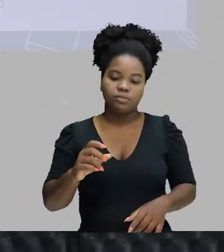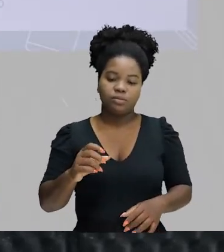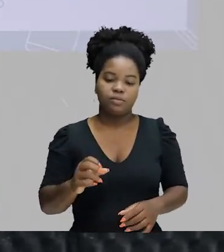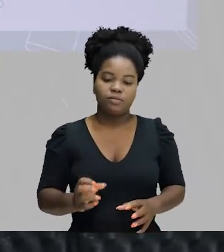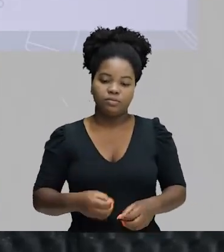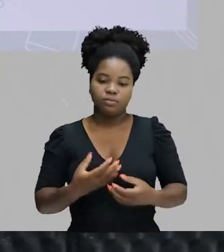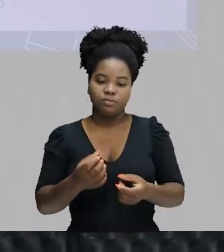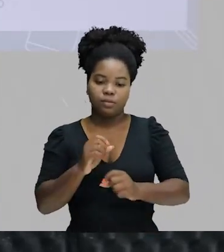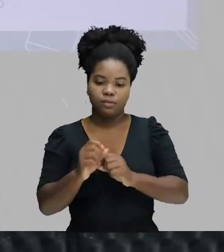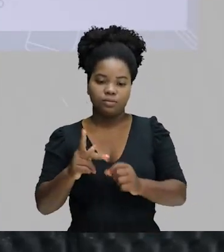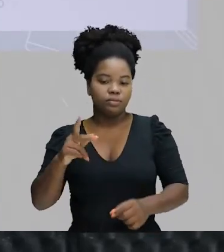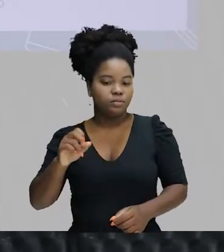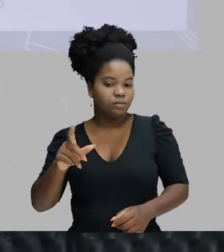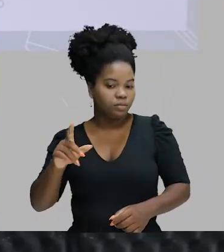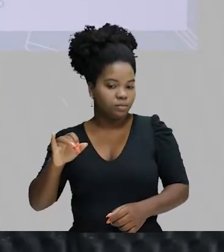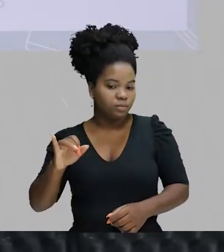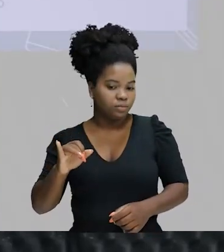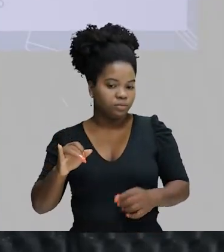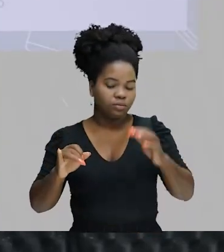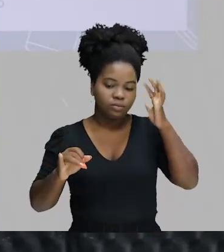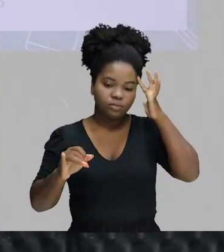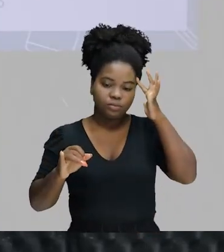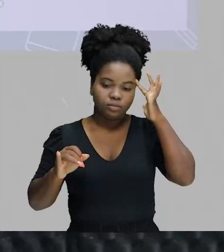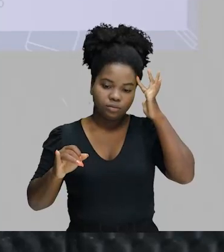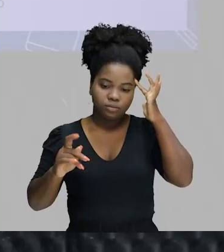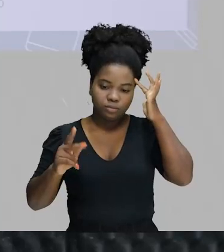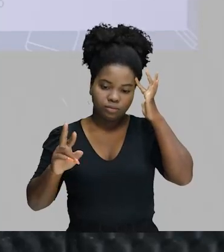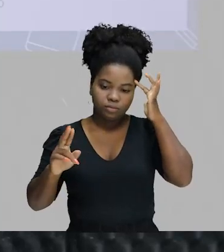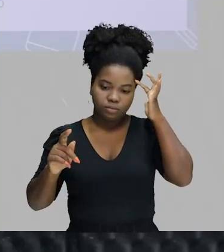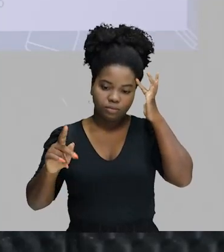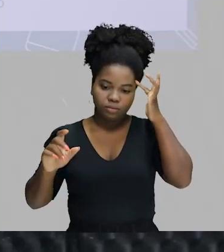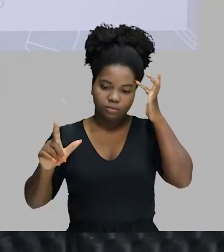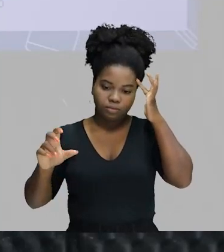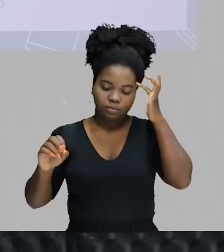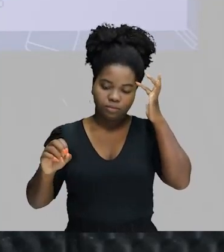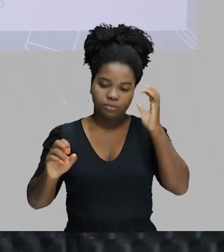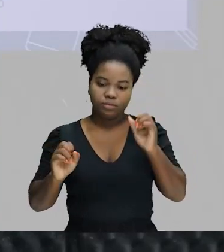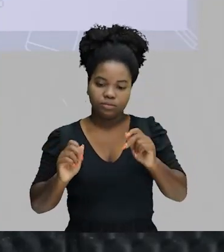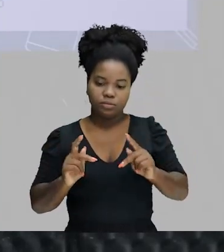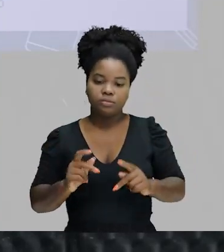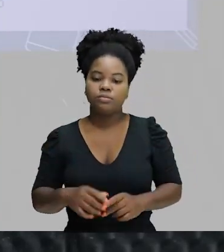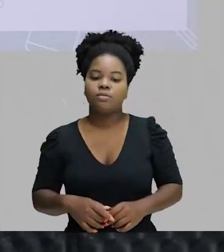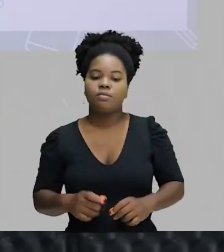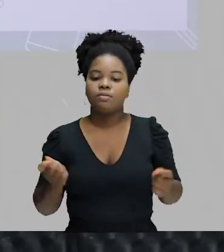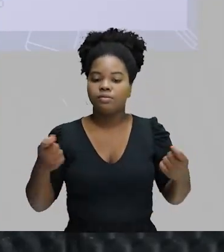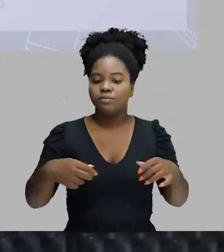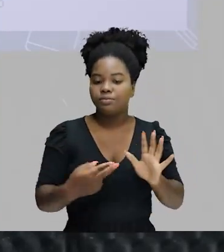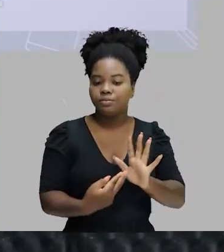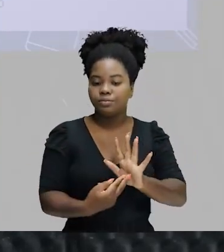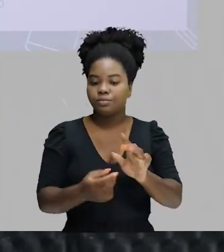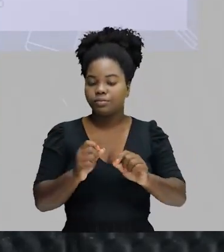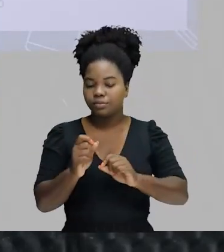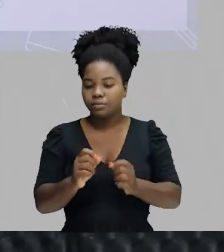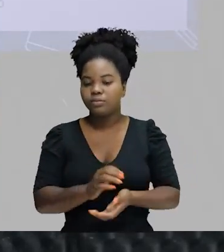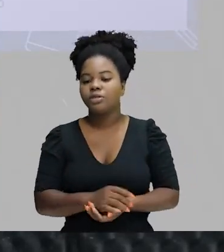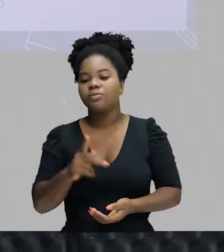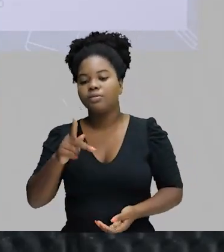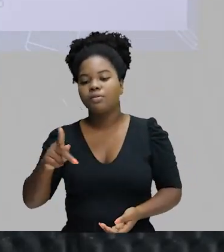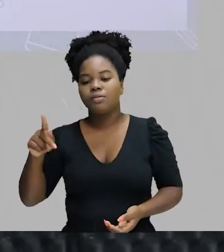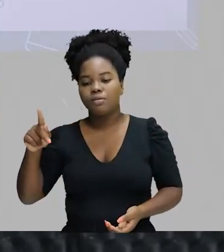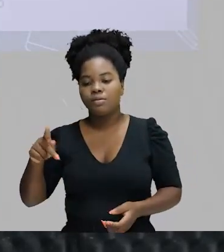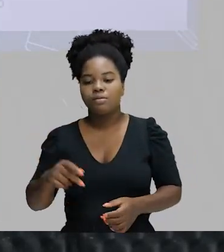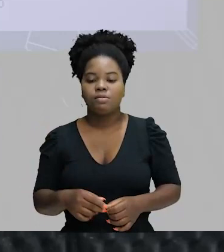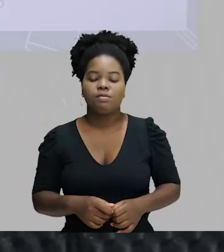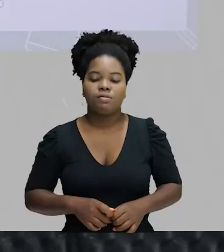vai gerar o vários, polipropileno, que podemos representar pelo